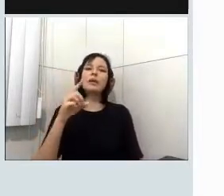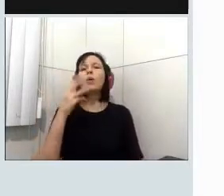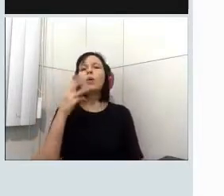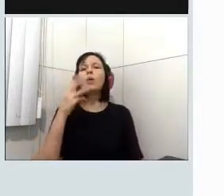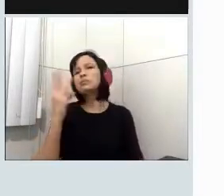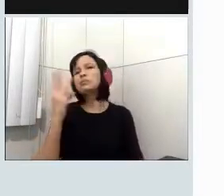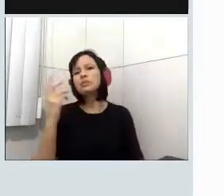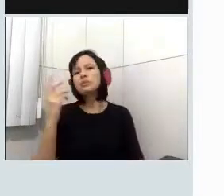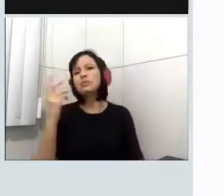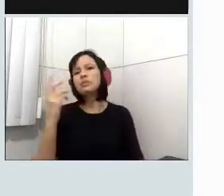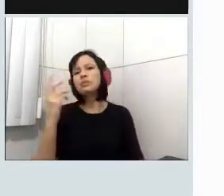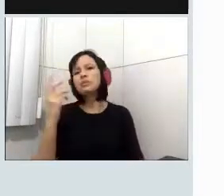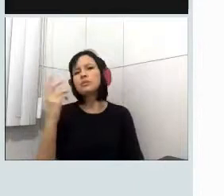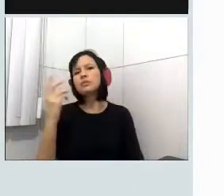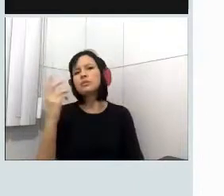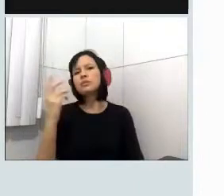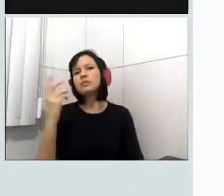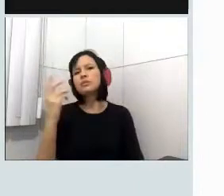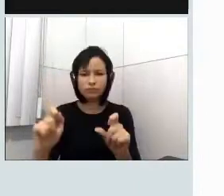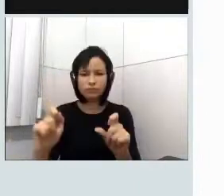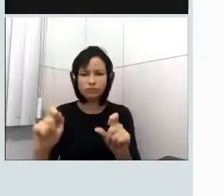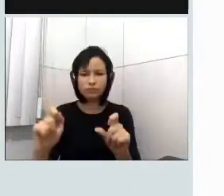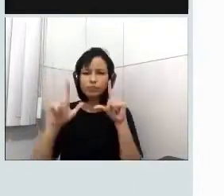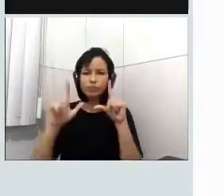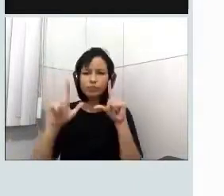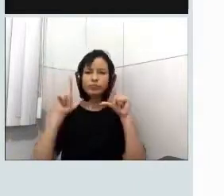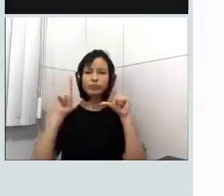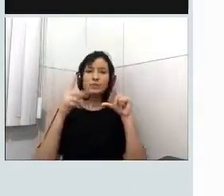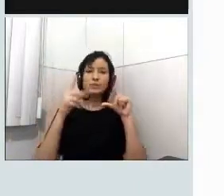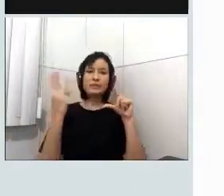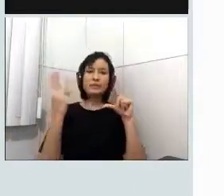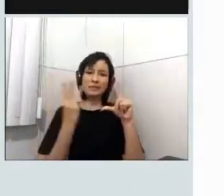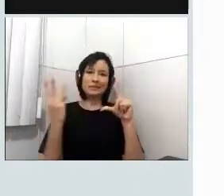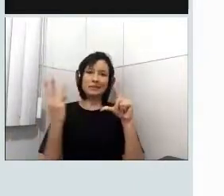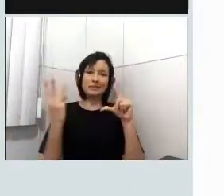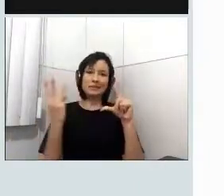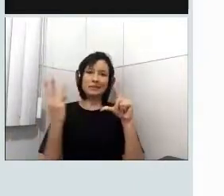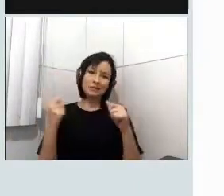justamente isso, um plano em três dimensões.